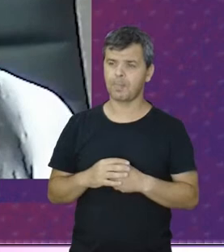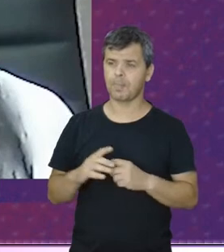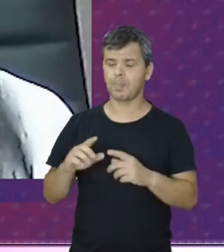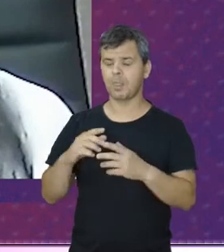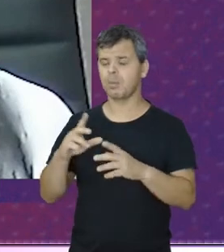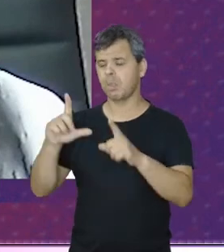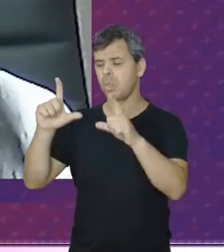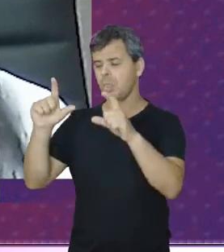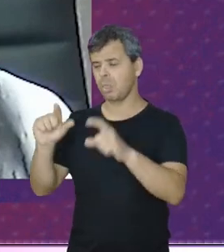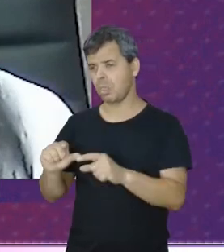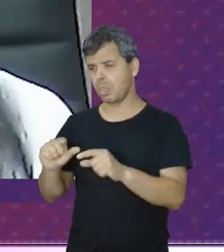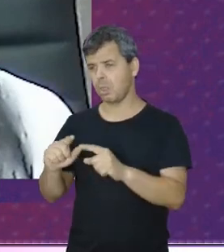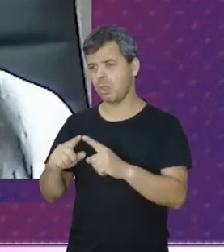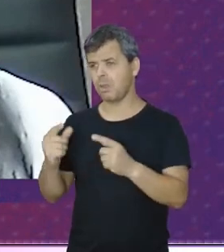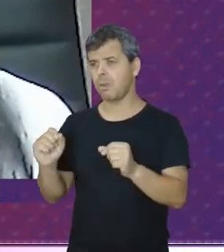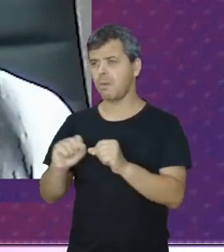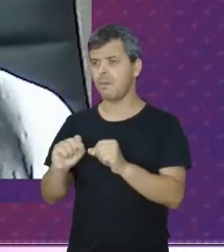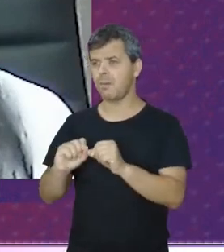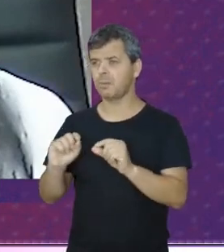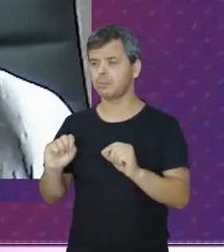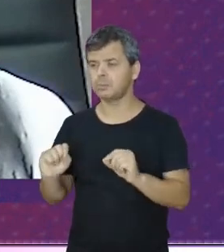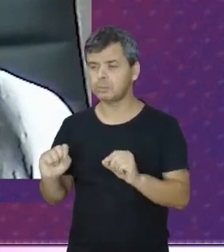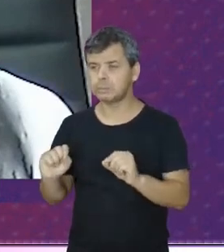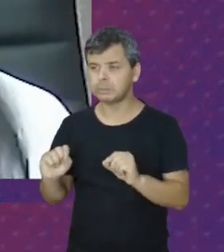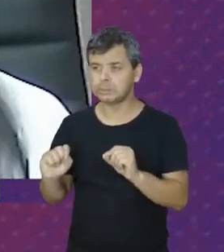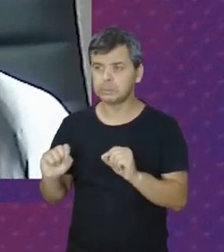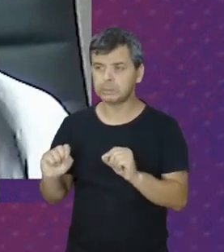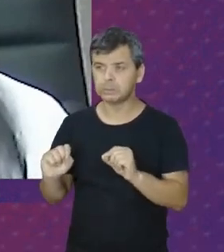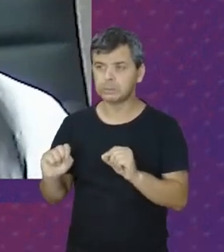muito reduzido, em mais de